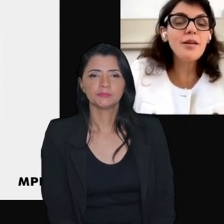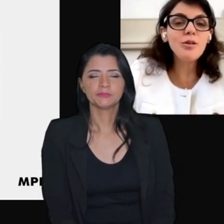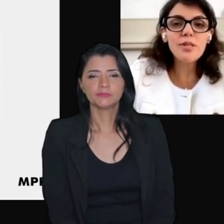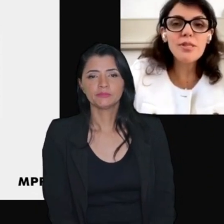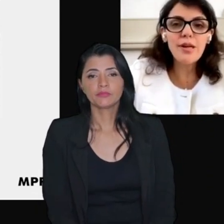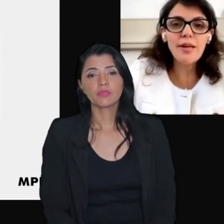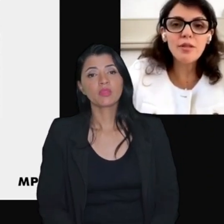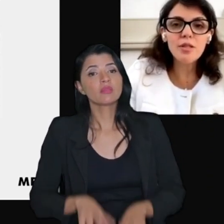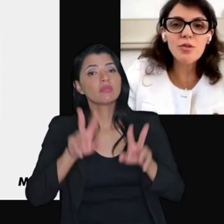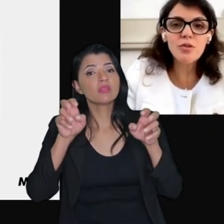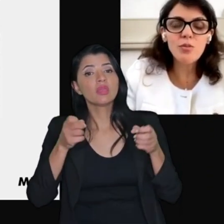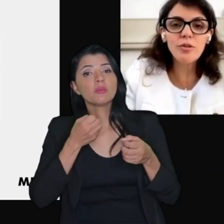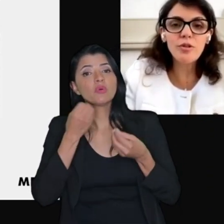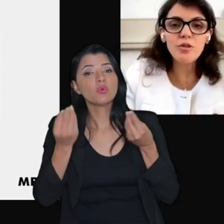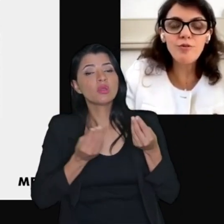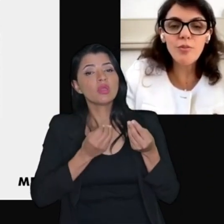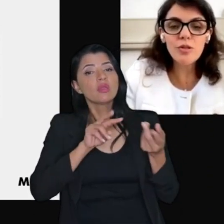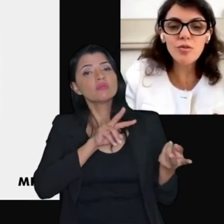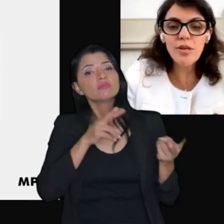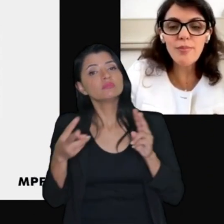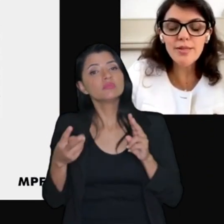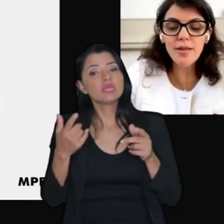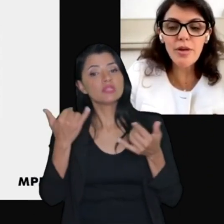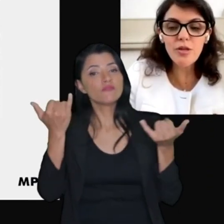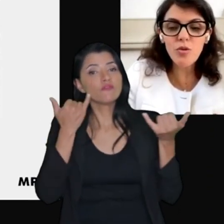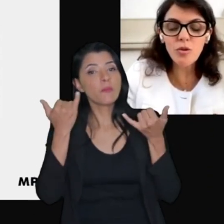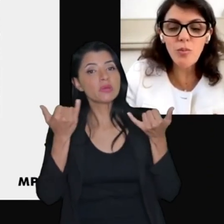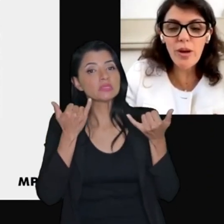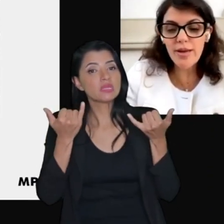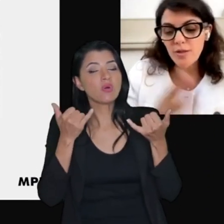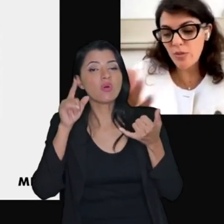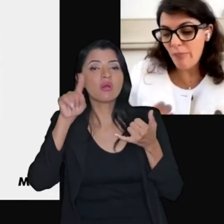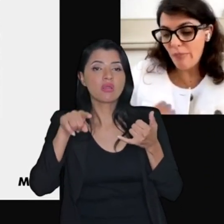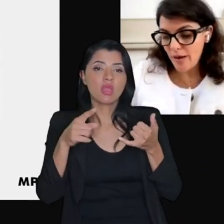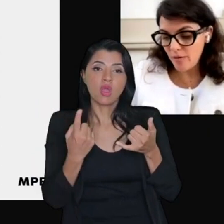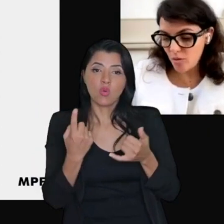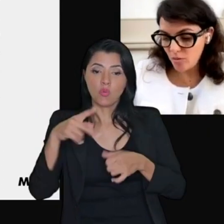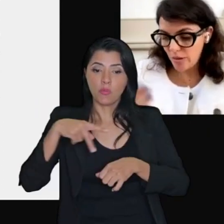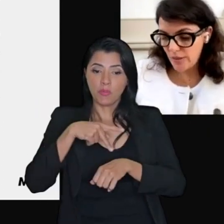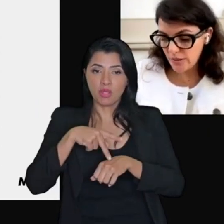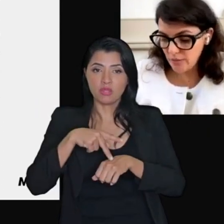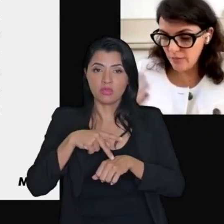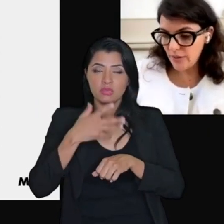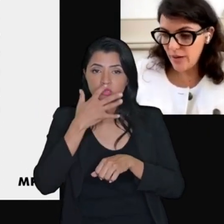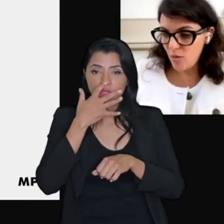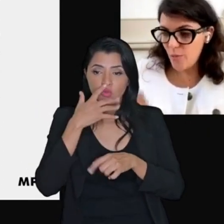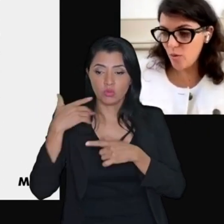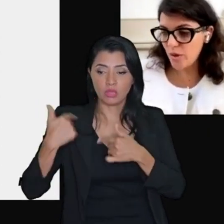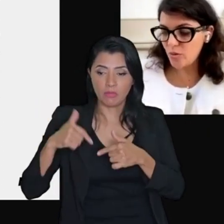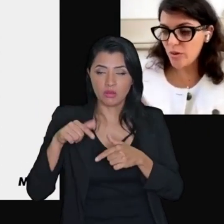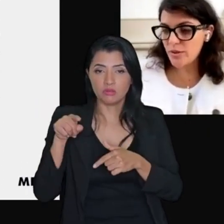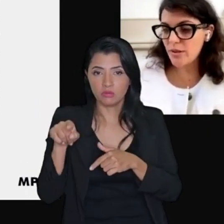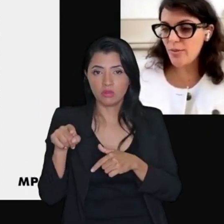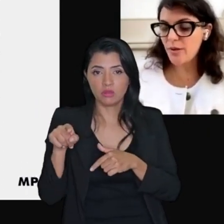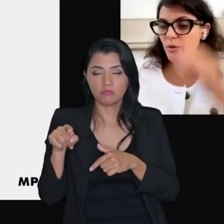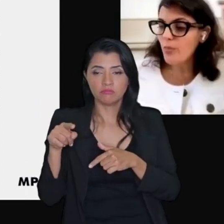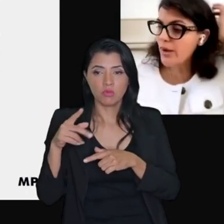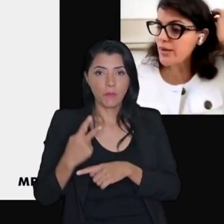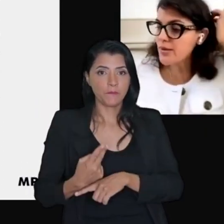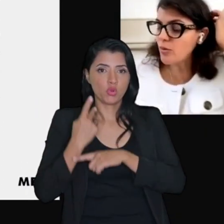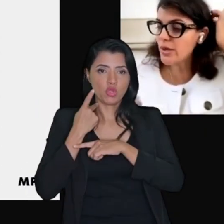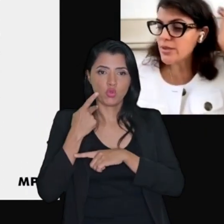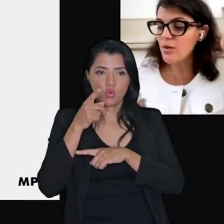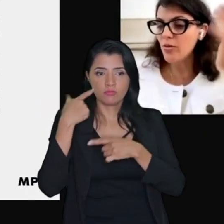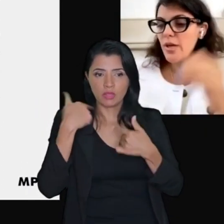Que fala, né, do que se trata a transmissão espontânea de informações. É basicamente quando um país, eu me deparo, estou trabalhando, né, o procurador está trabalhando